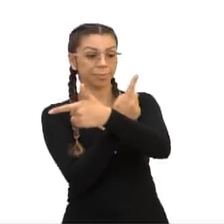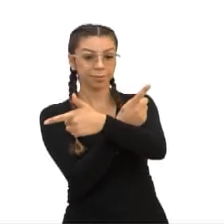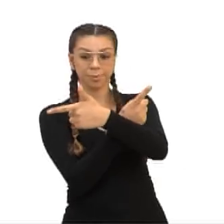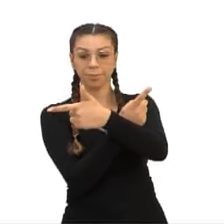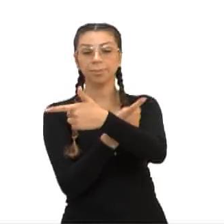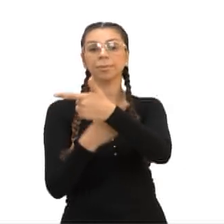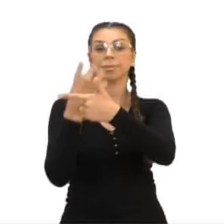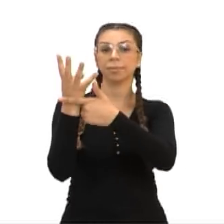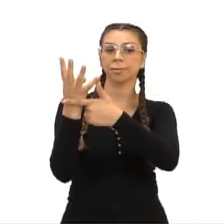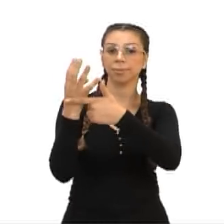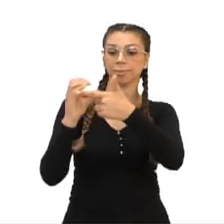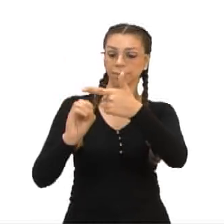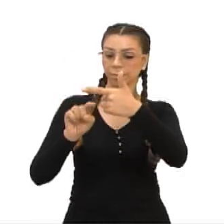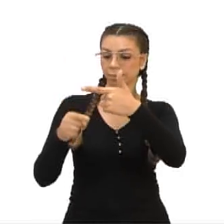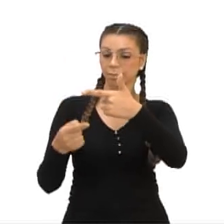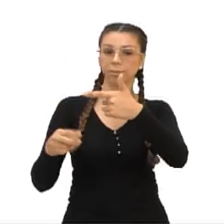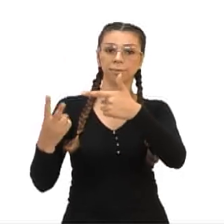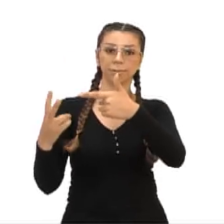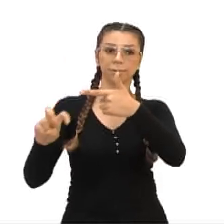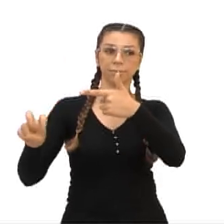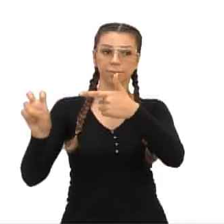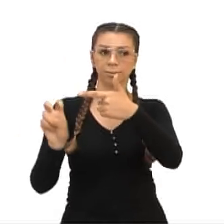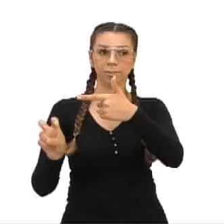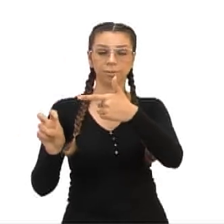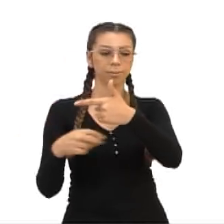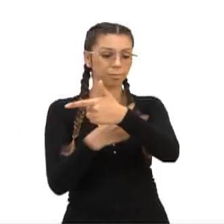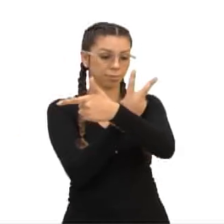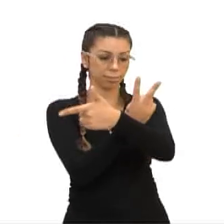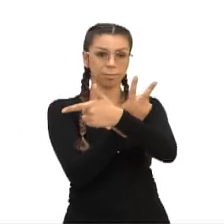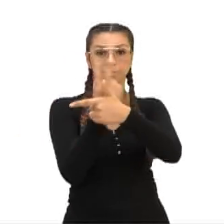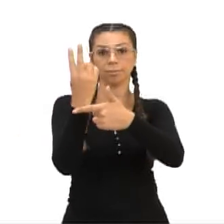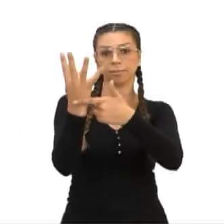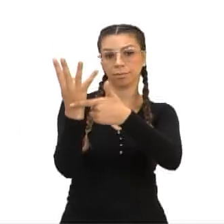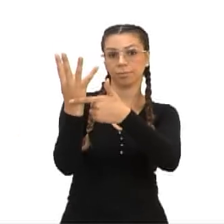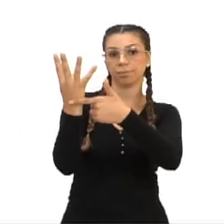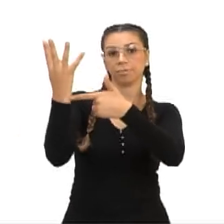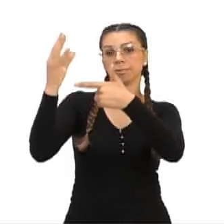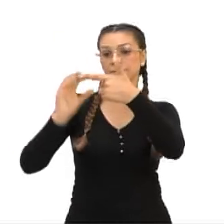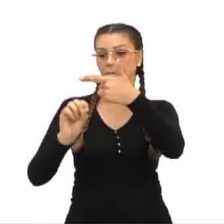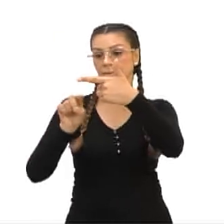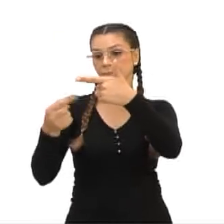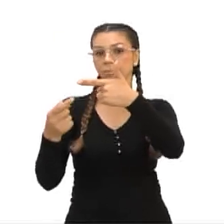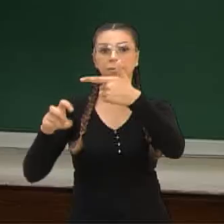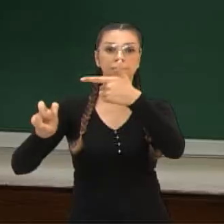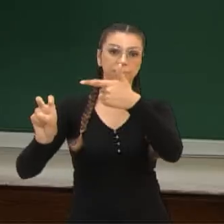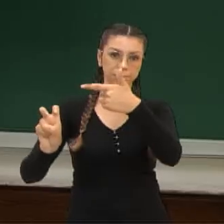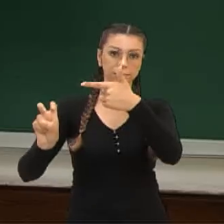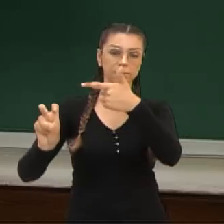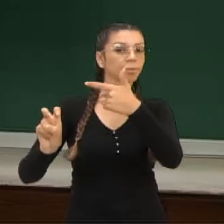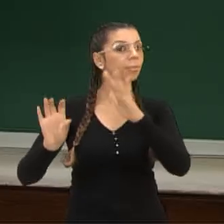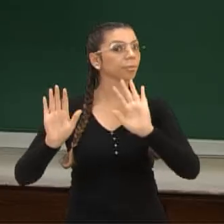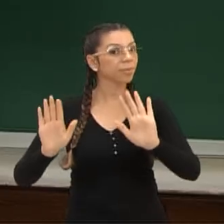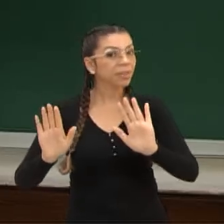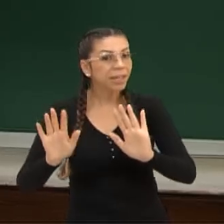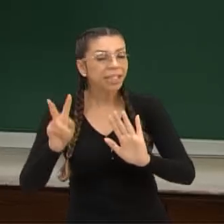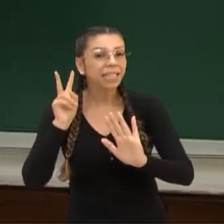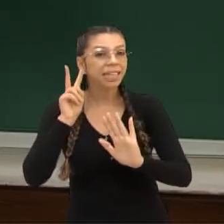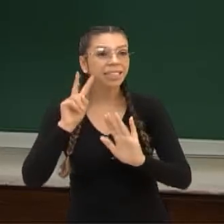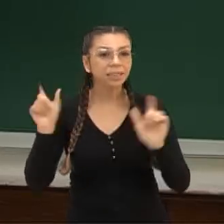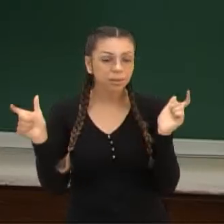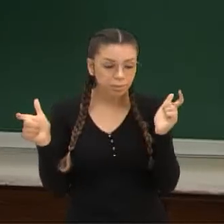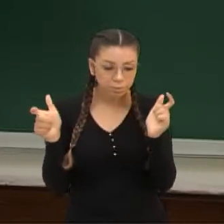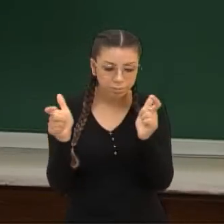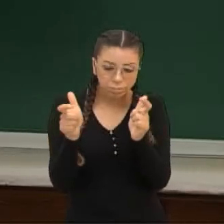por 4, 0,25. E o 2 dividido por 4, 0,5. Olha como é que vai ficar a redução